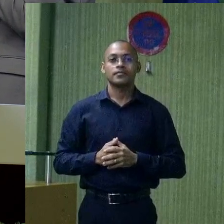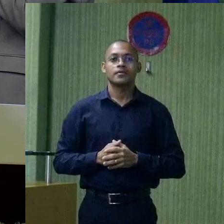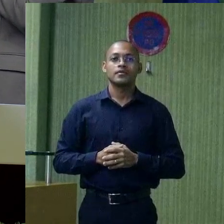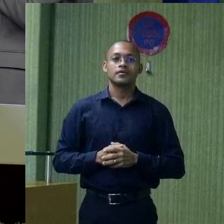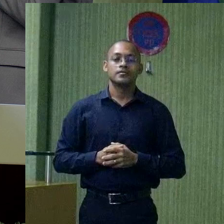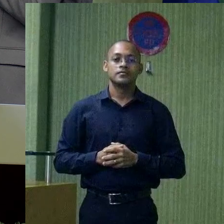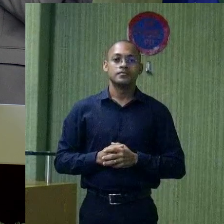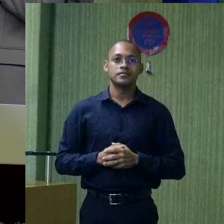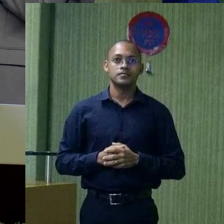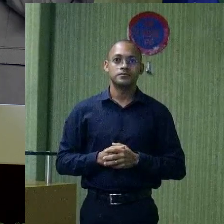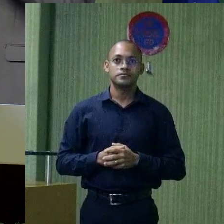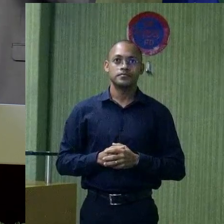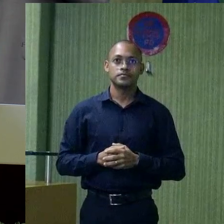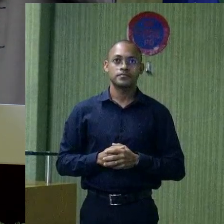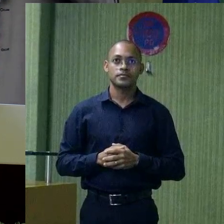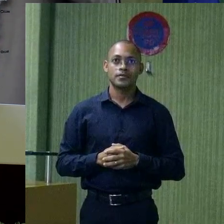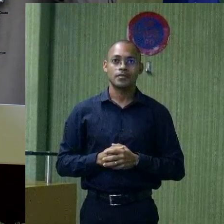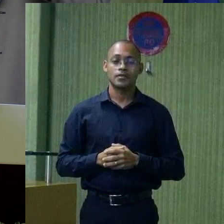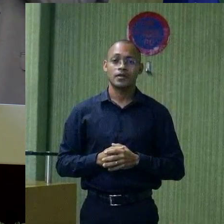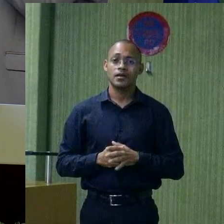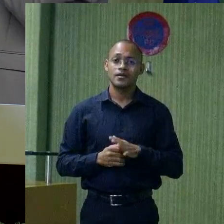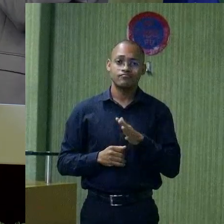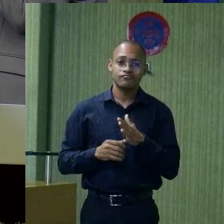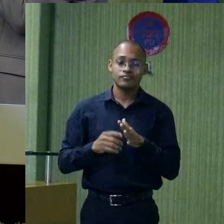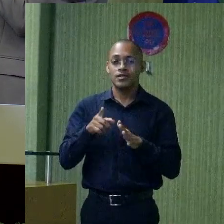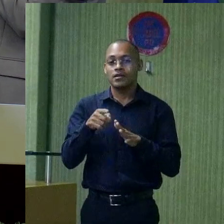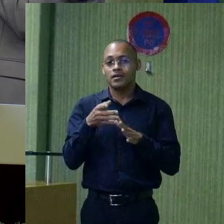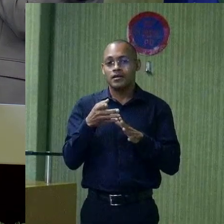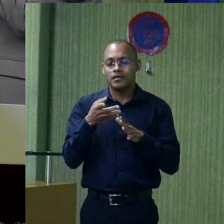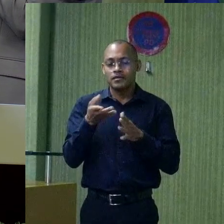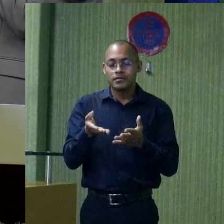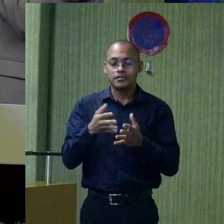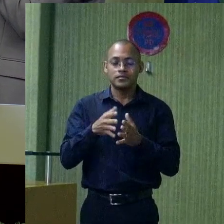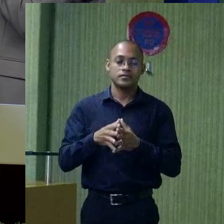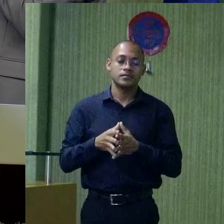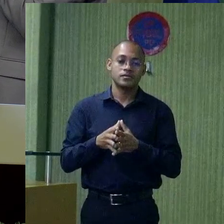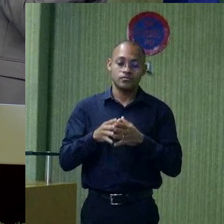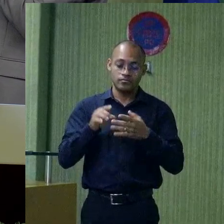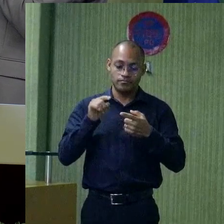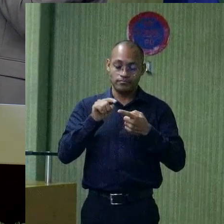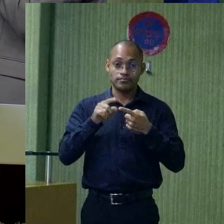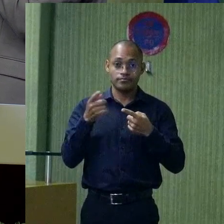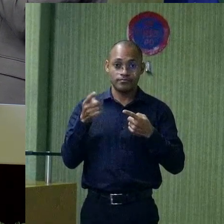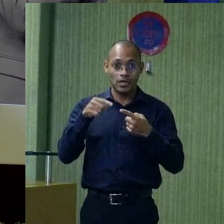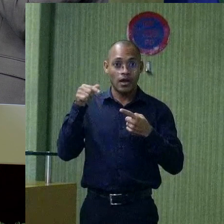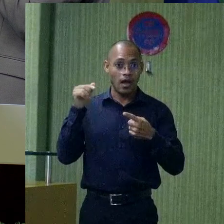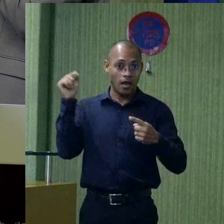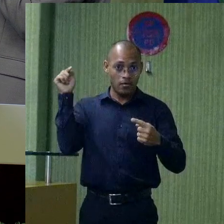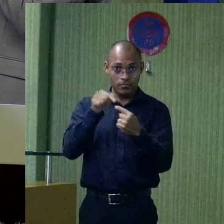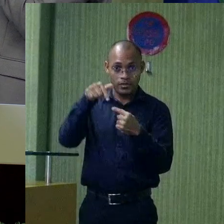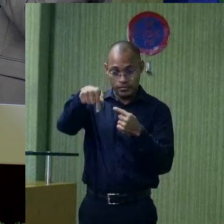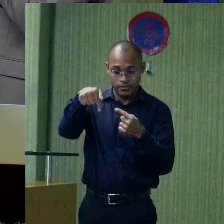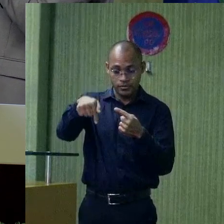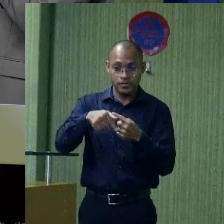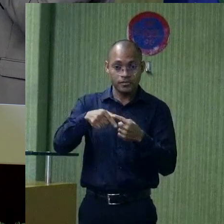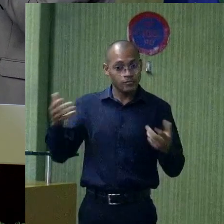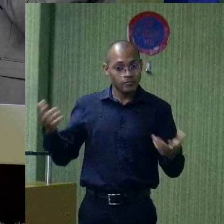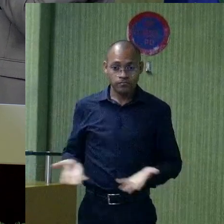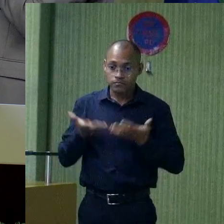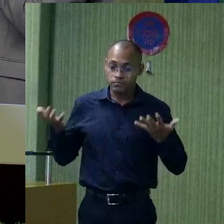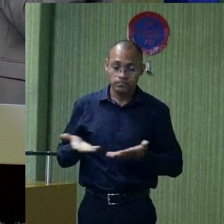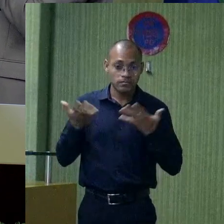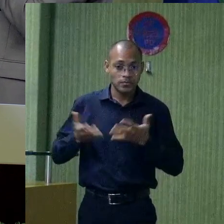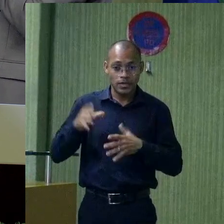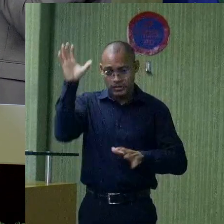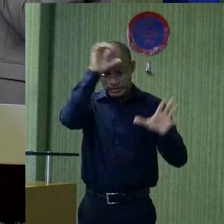parcialmente e que metas foram essas né a meta sete a questão de melhorar o fluxo de aprendizagem e aumentar as médias